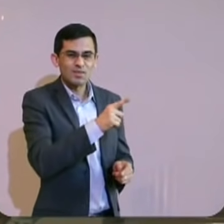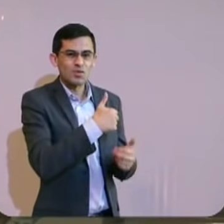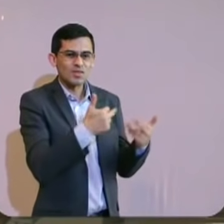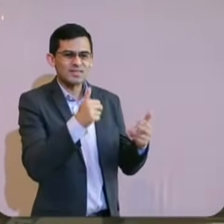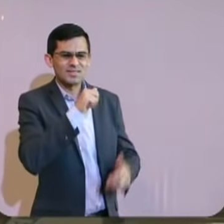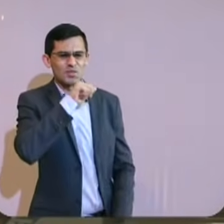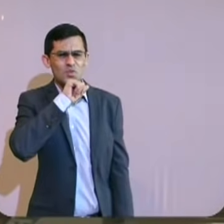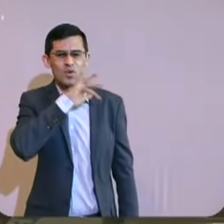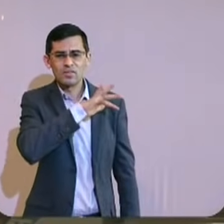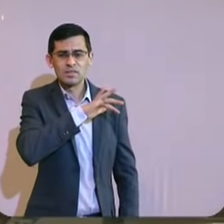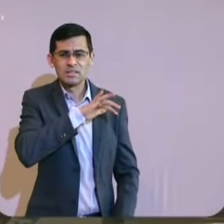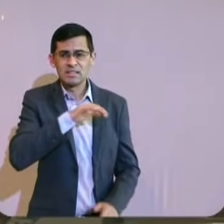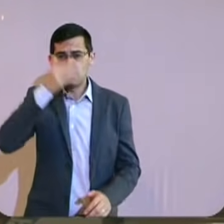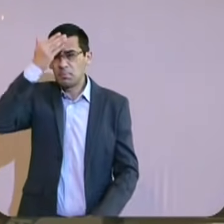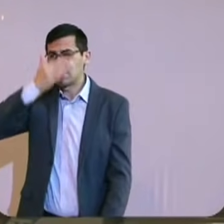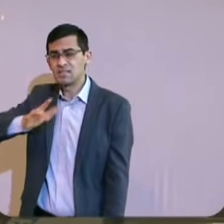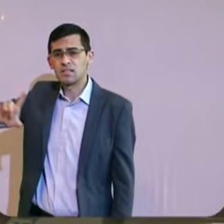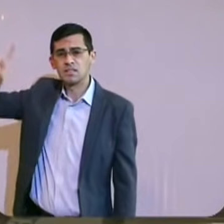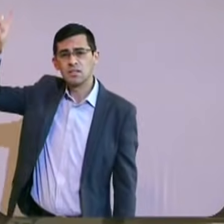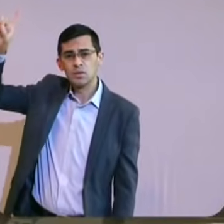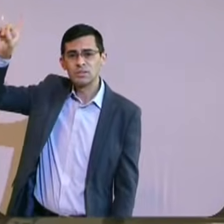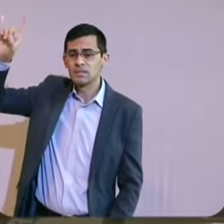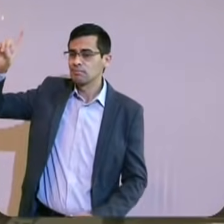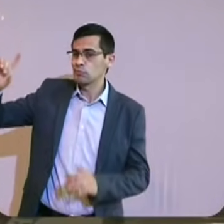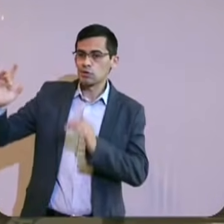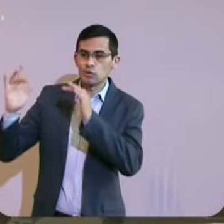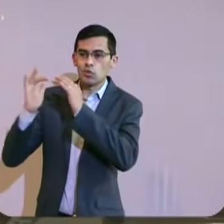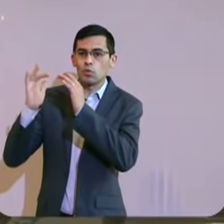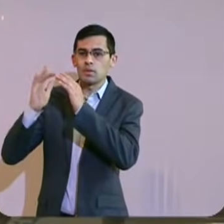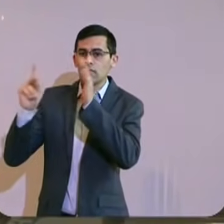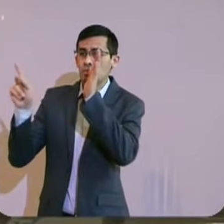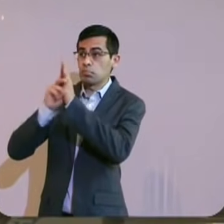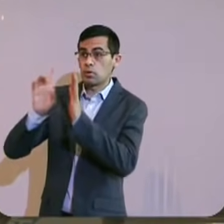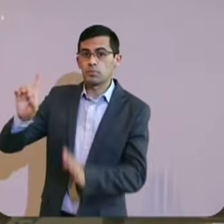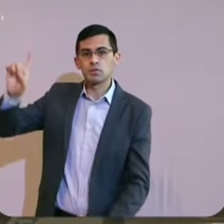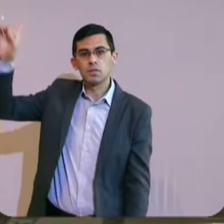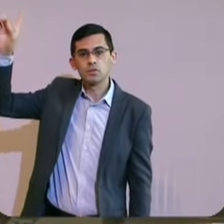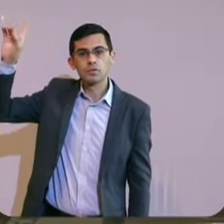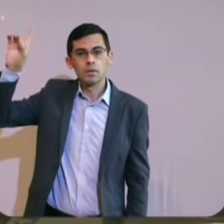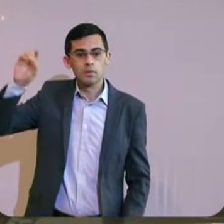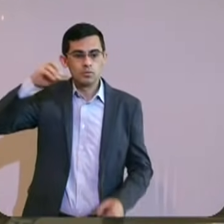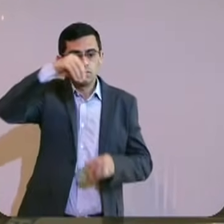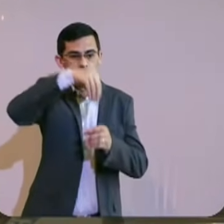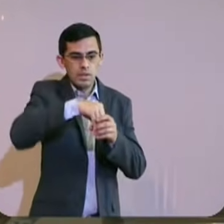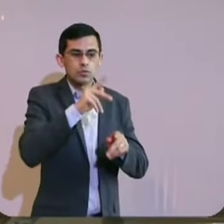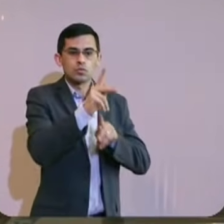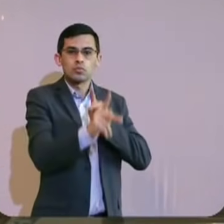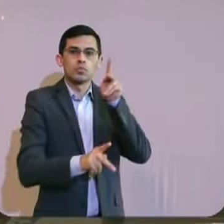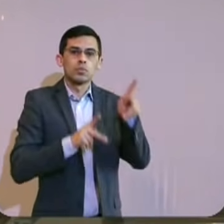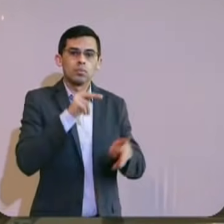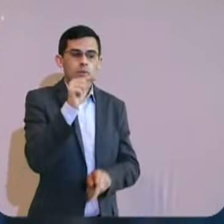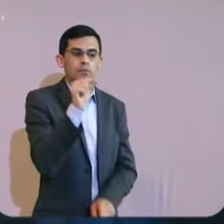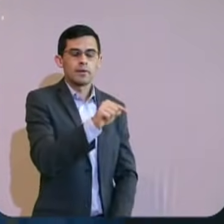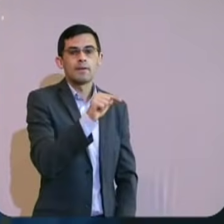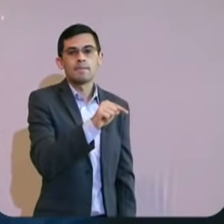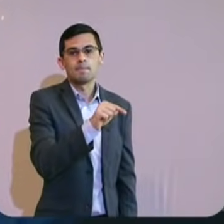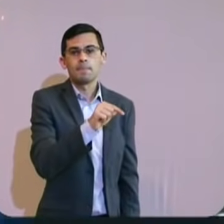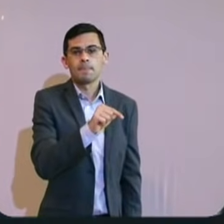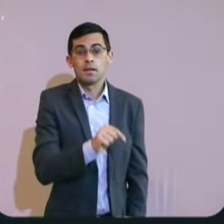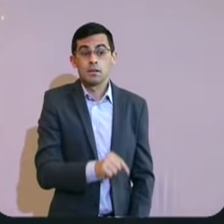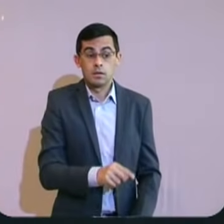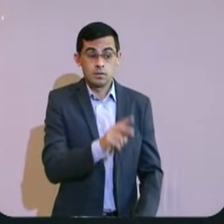do altar de Deus, que não procedia do altar de Deus, no meio da congregação. E